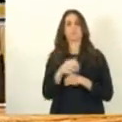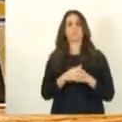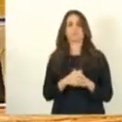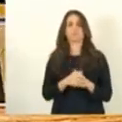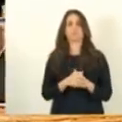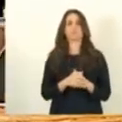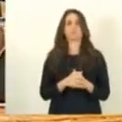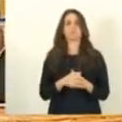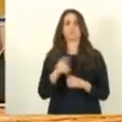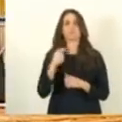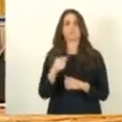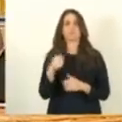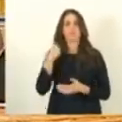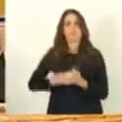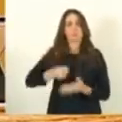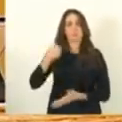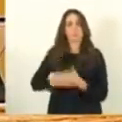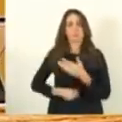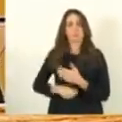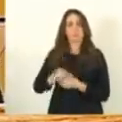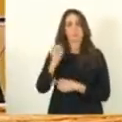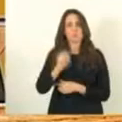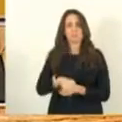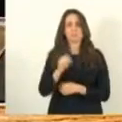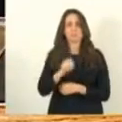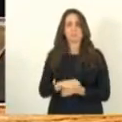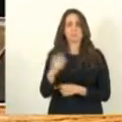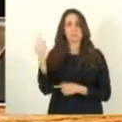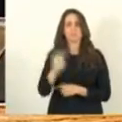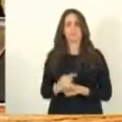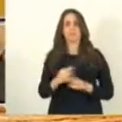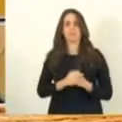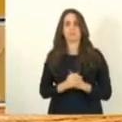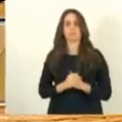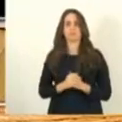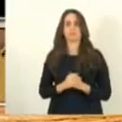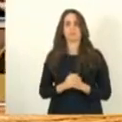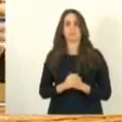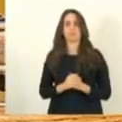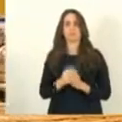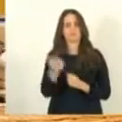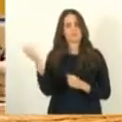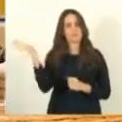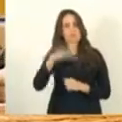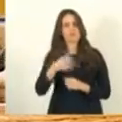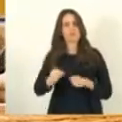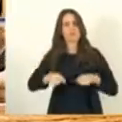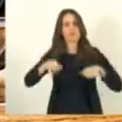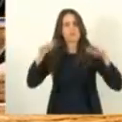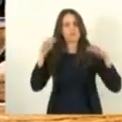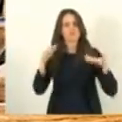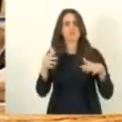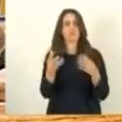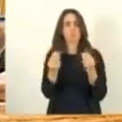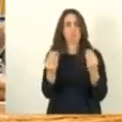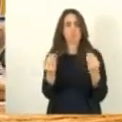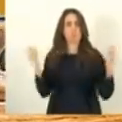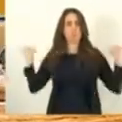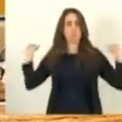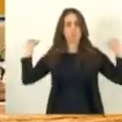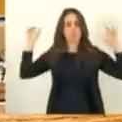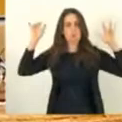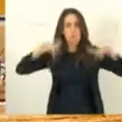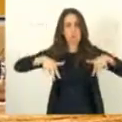quando reivindicarem, vem assim, como diz outro, em quantidade, porque quando vocês vêm em quantidade,